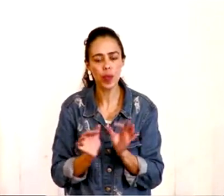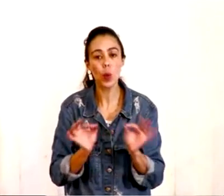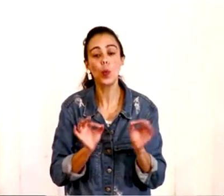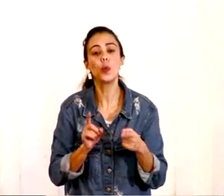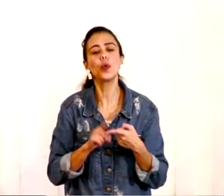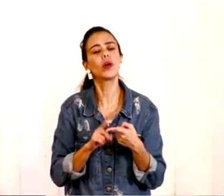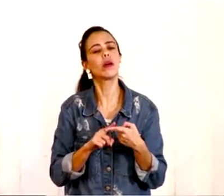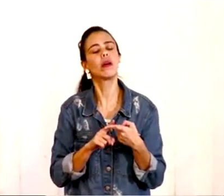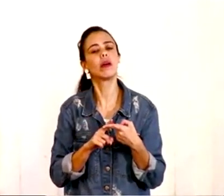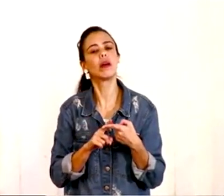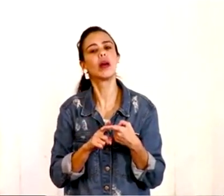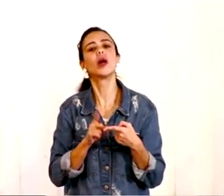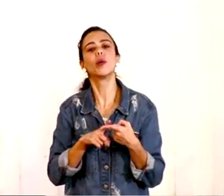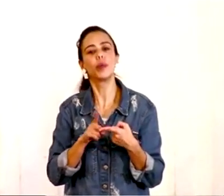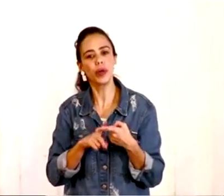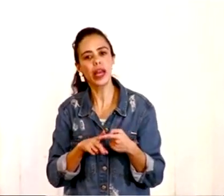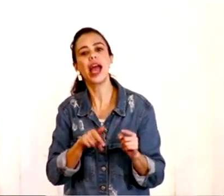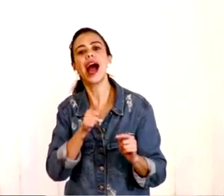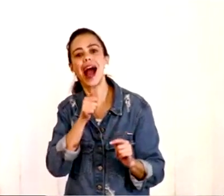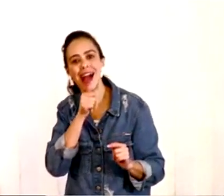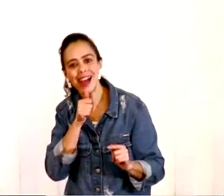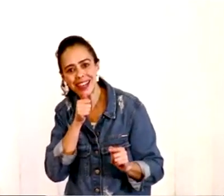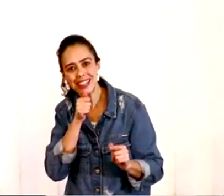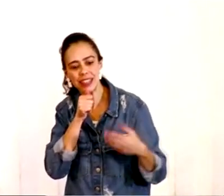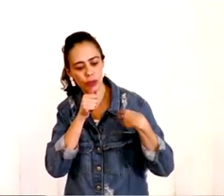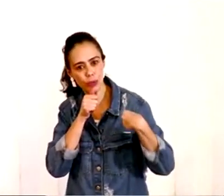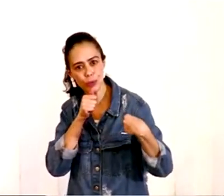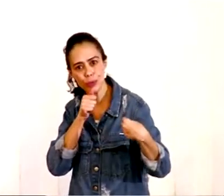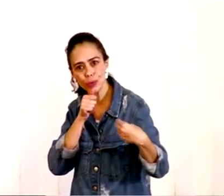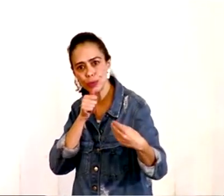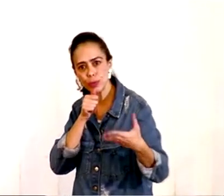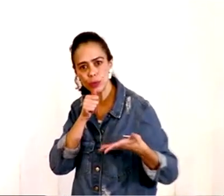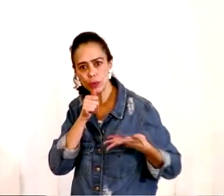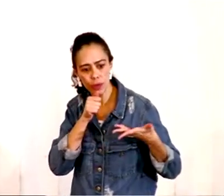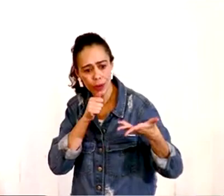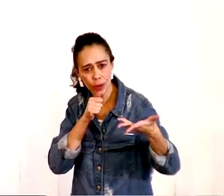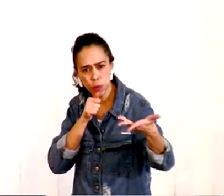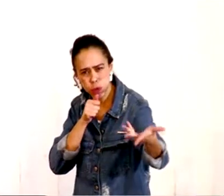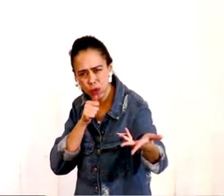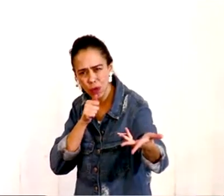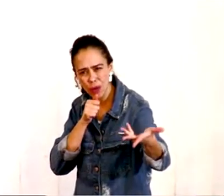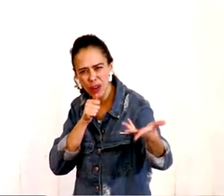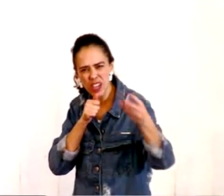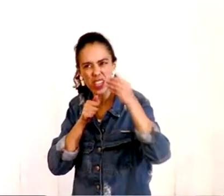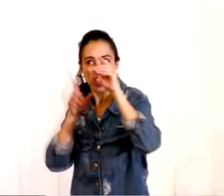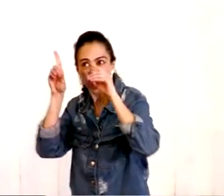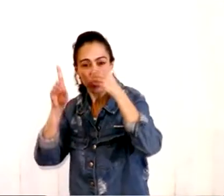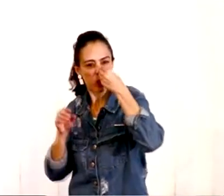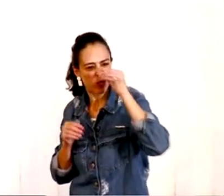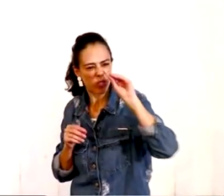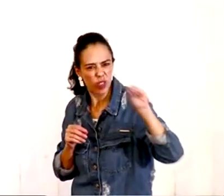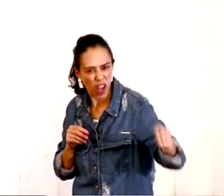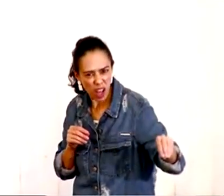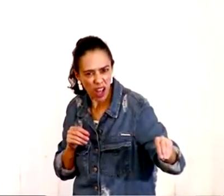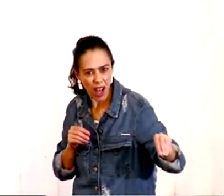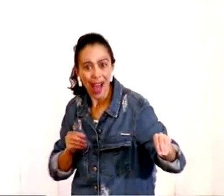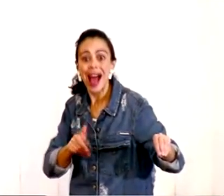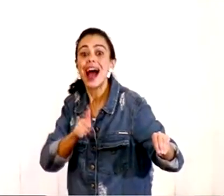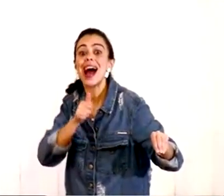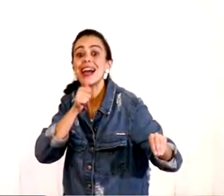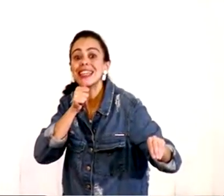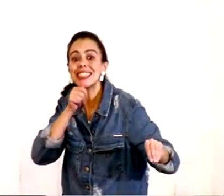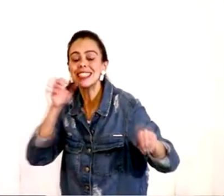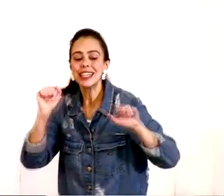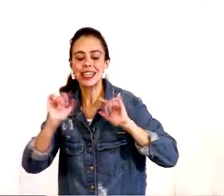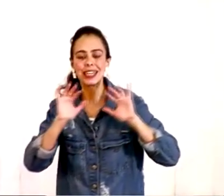quê? Porque Deus derramou graça. Já ouviram falar da graça comum de Deus? A graça comum é um elemento que Deus dá